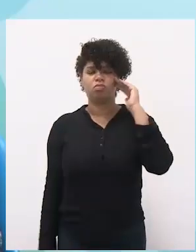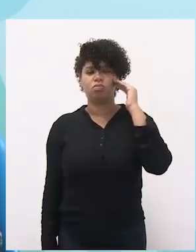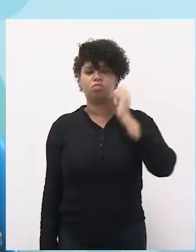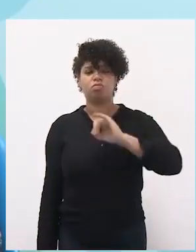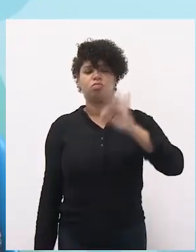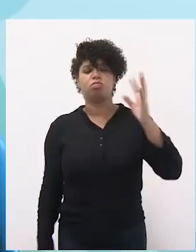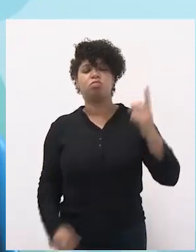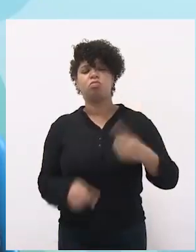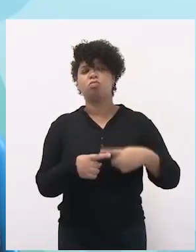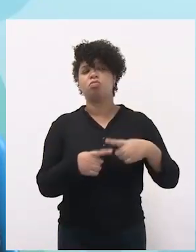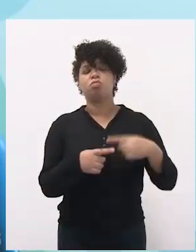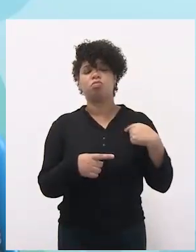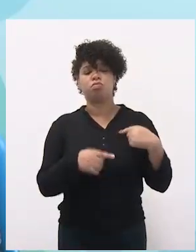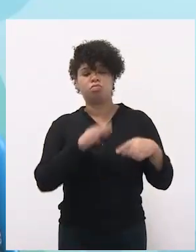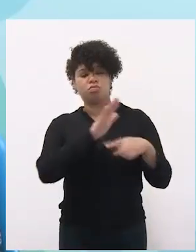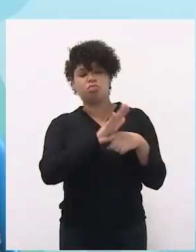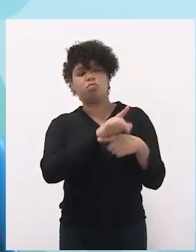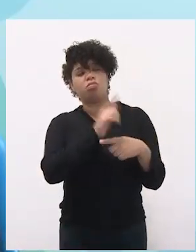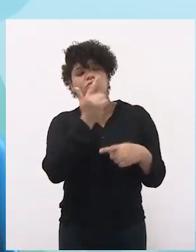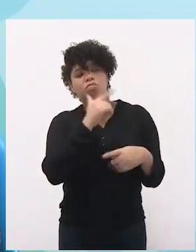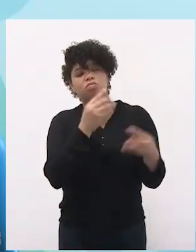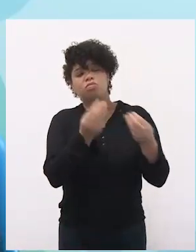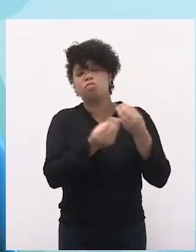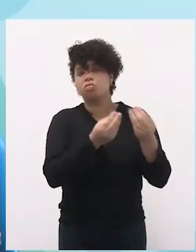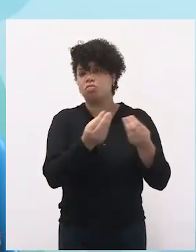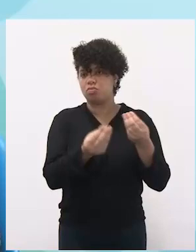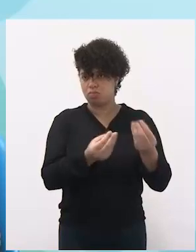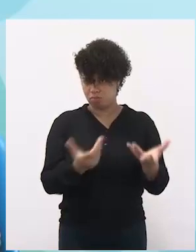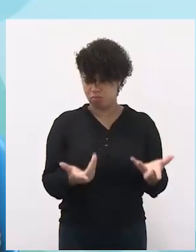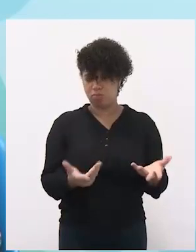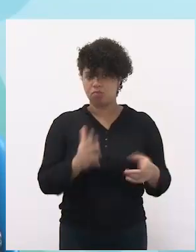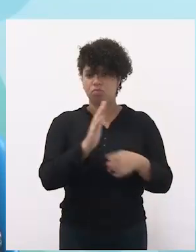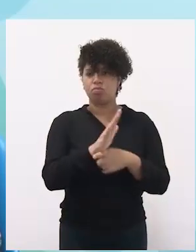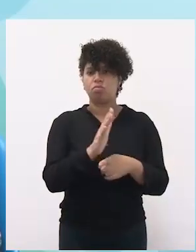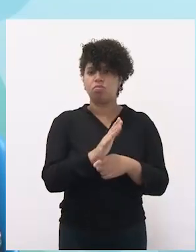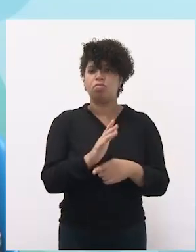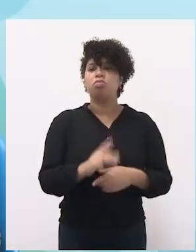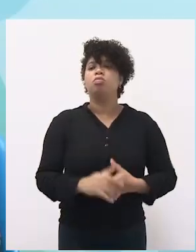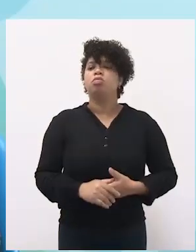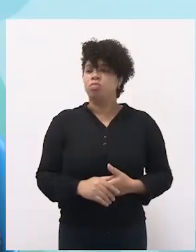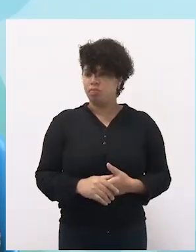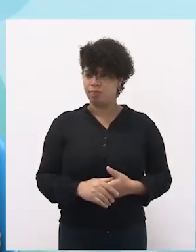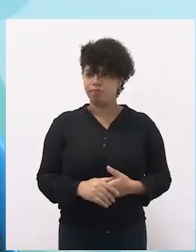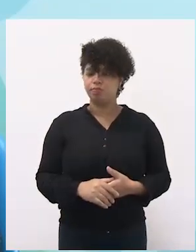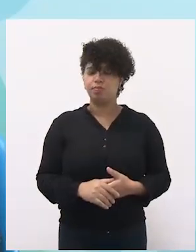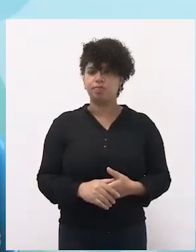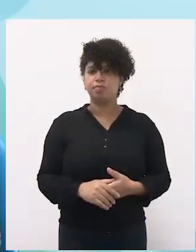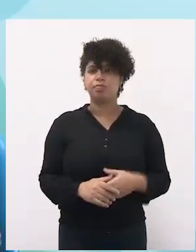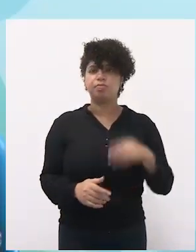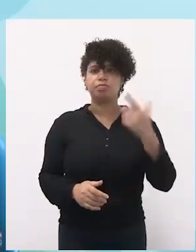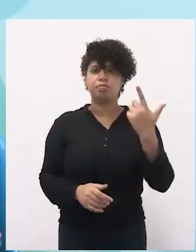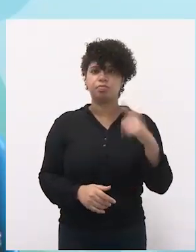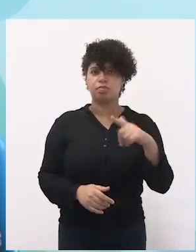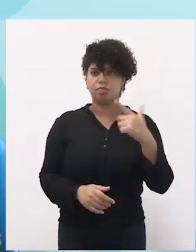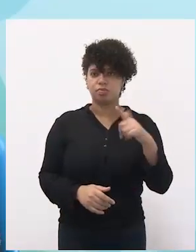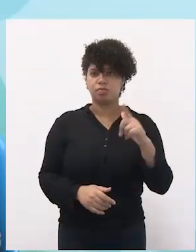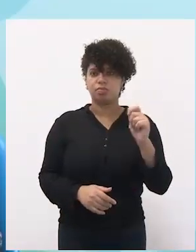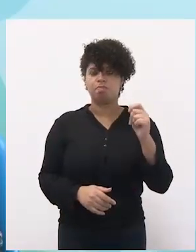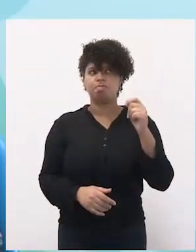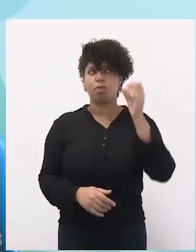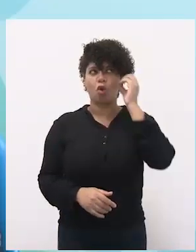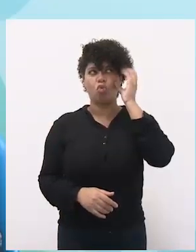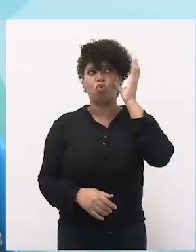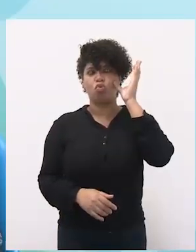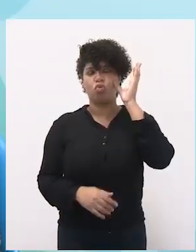entender, e o que eu posso trazer ali que possa auxiliar o meu aluno a conseguir chegar naquele conhecimento,